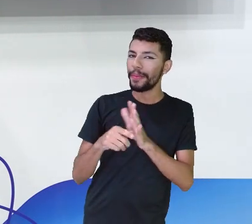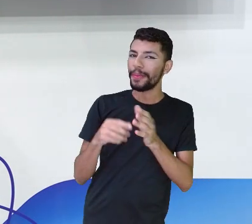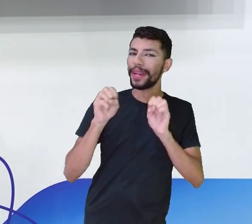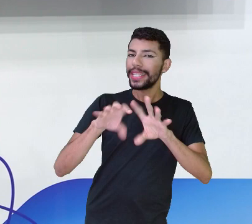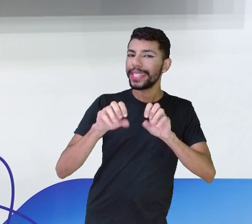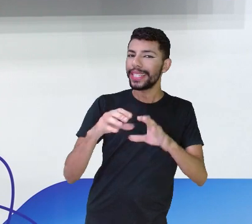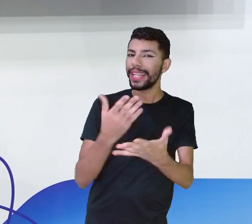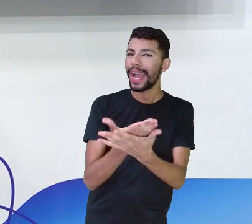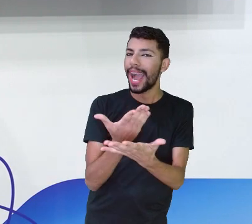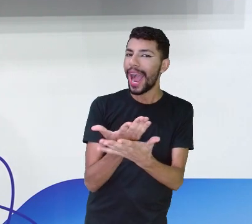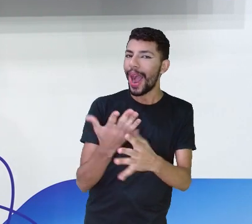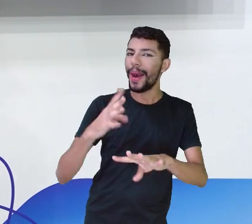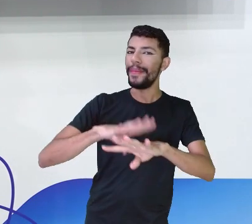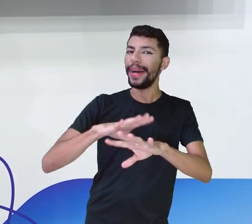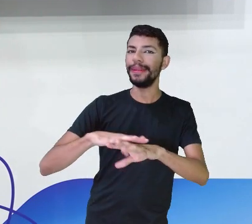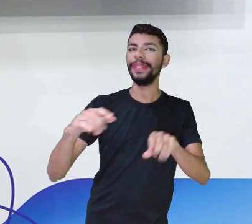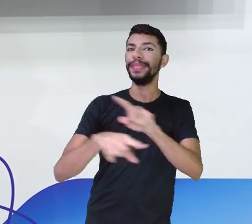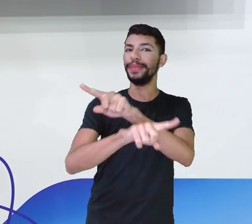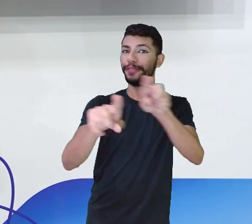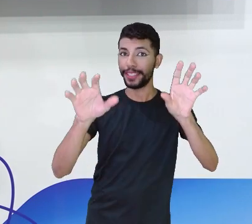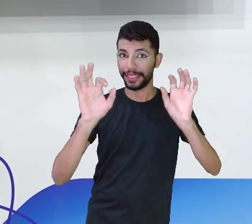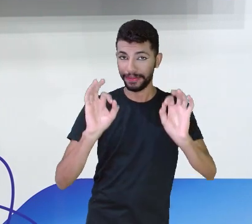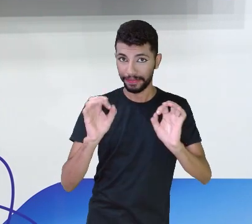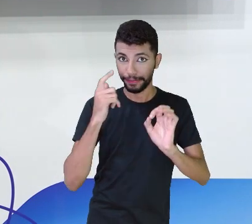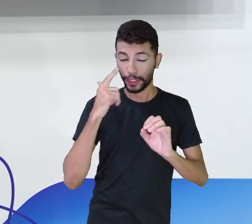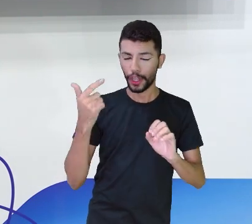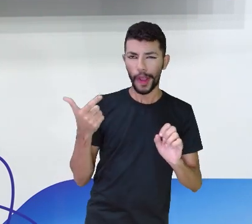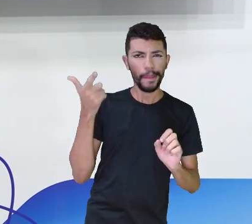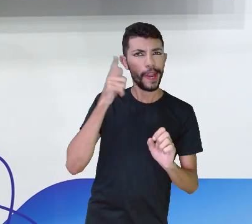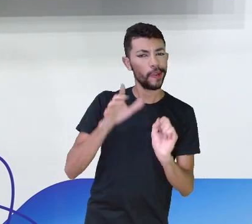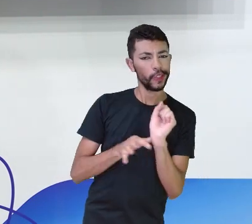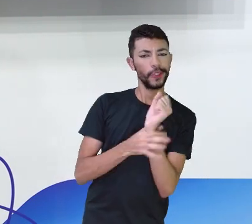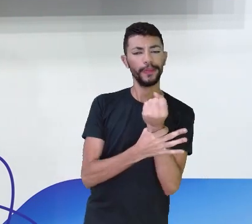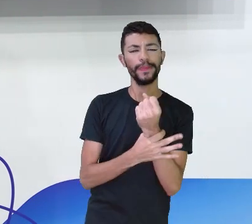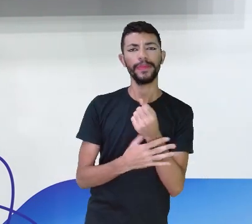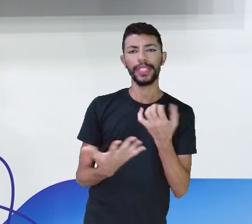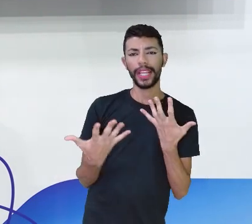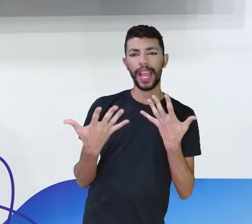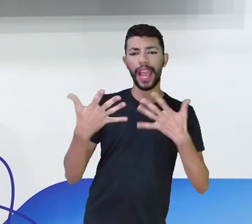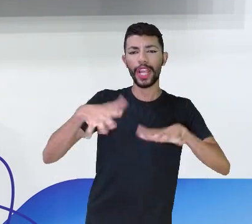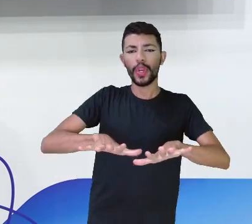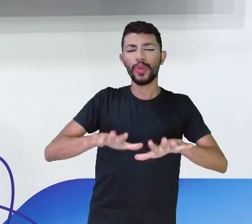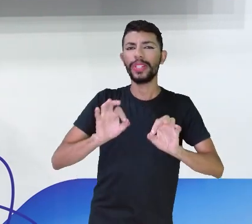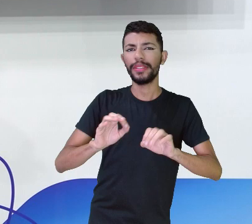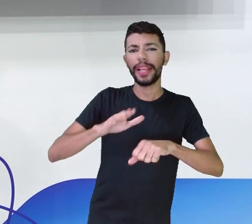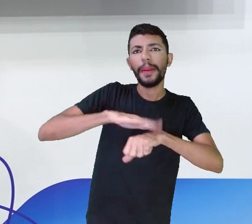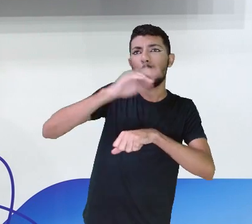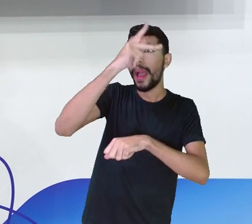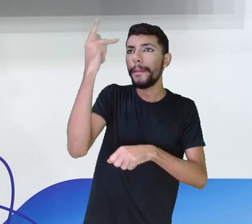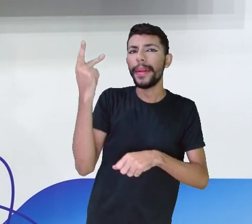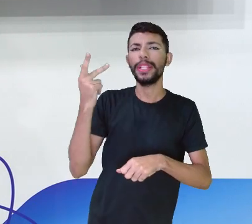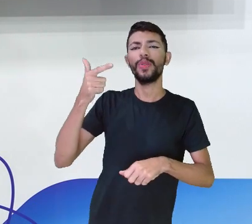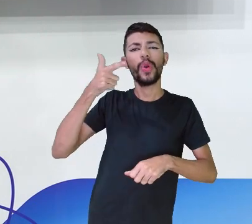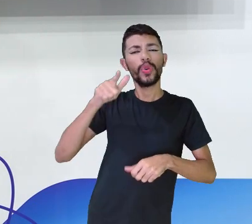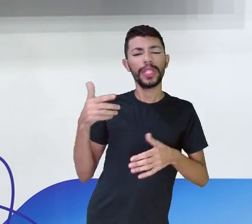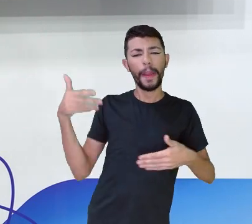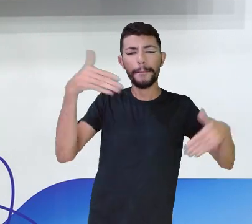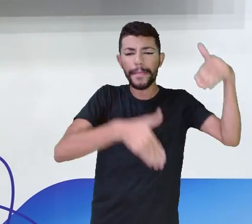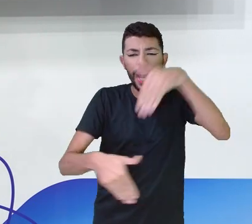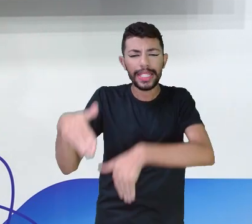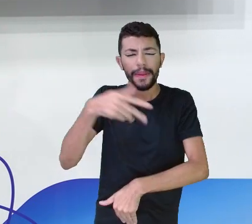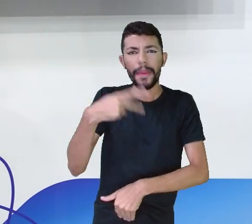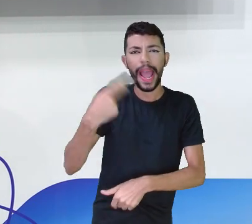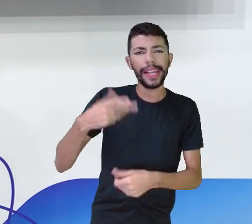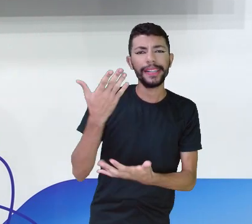Para garantir a inclusão, para que mais pessoas consigam, né, fazer parte dessa nossa aula,